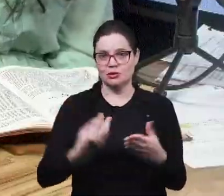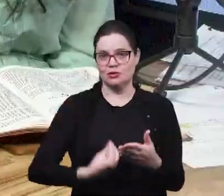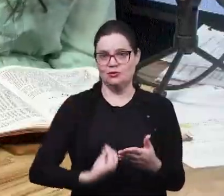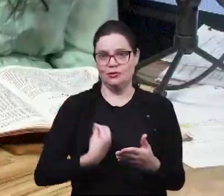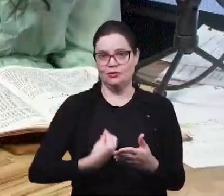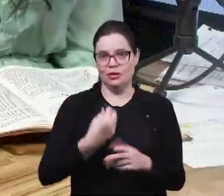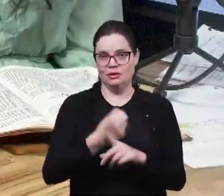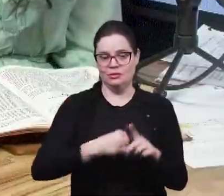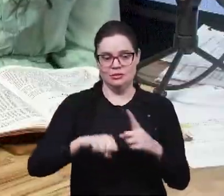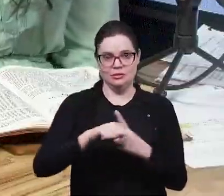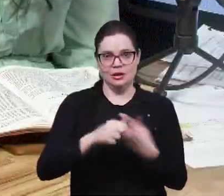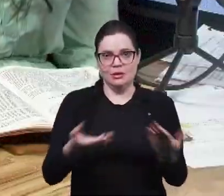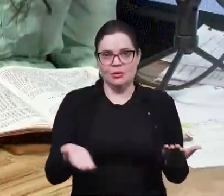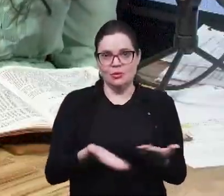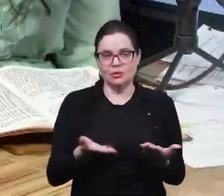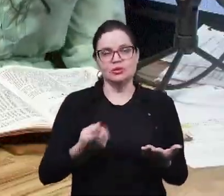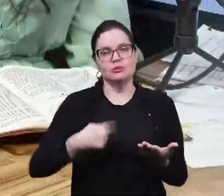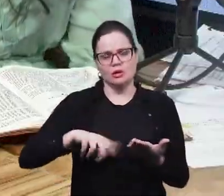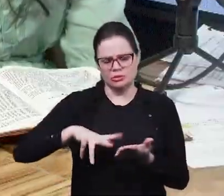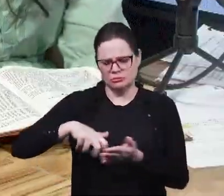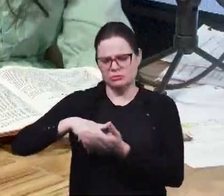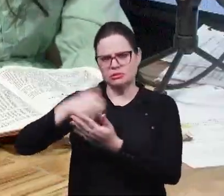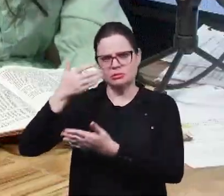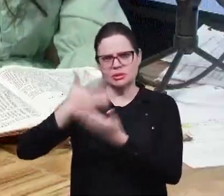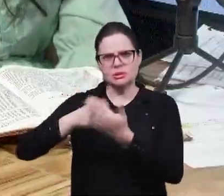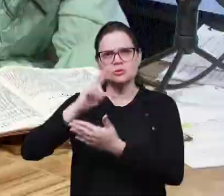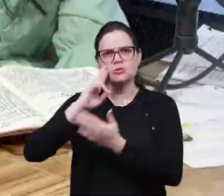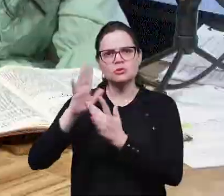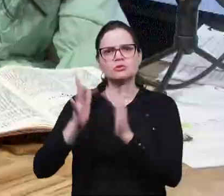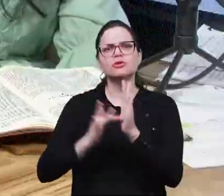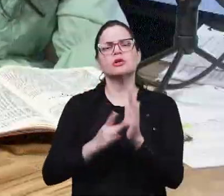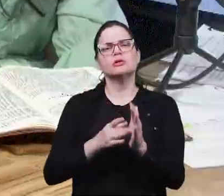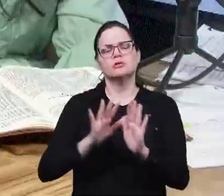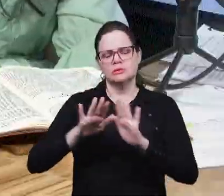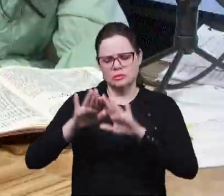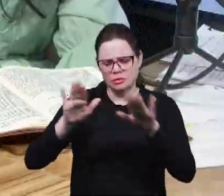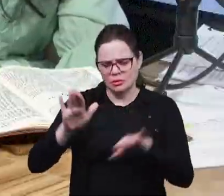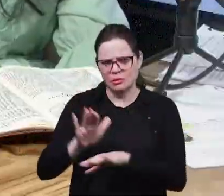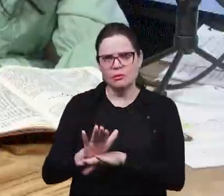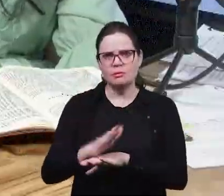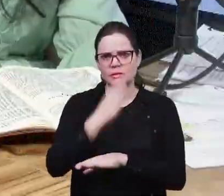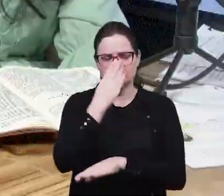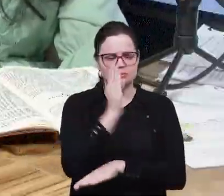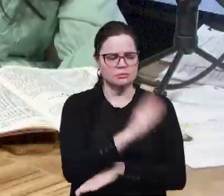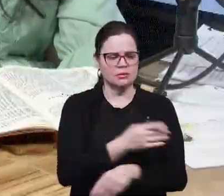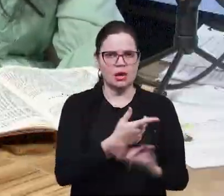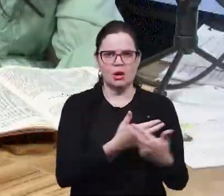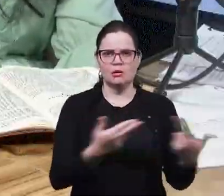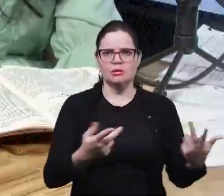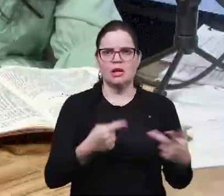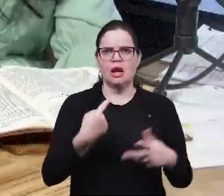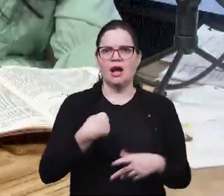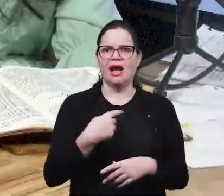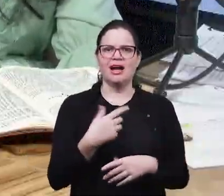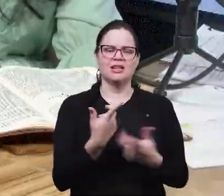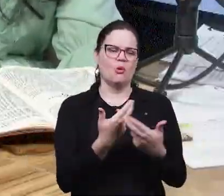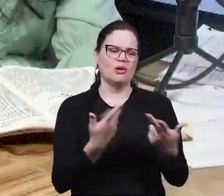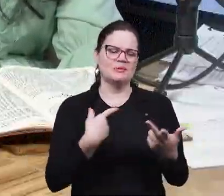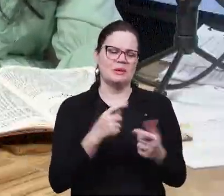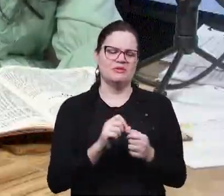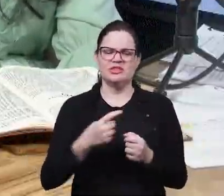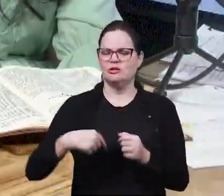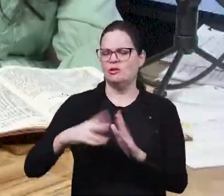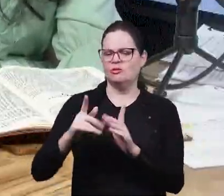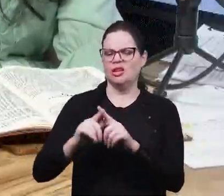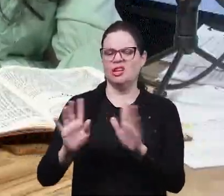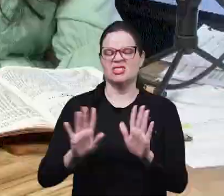estar mesmo aos pés do Senhor, se humilhar e não priorizar as coisas que são dessa terra. Ah, tem alguma coisa pra fazer? Não, eu vou à igreja. Ah, eu estou cansado?